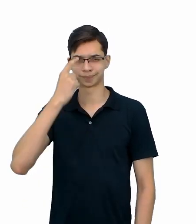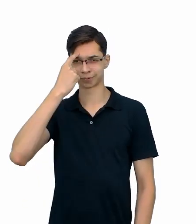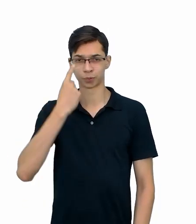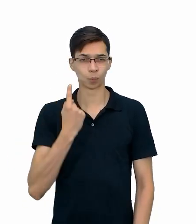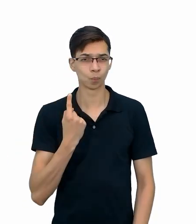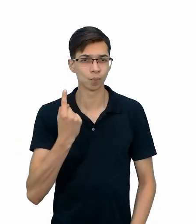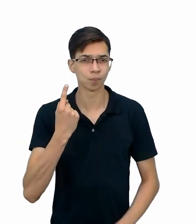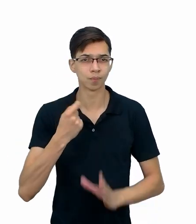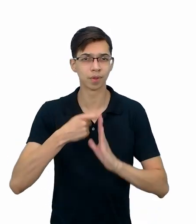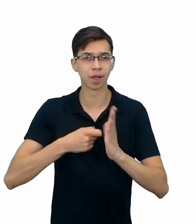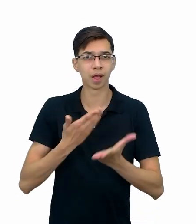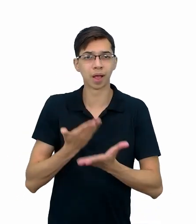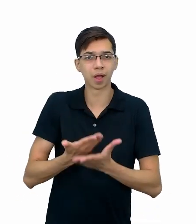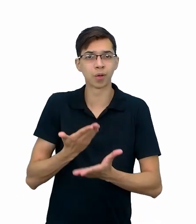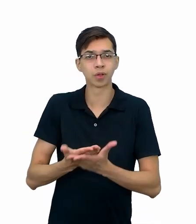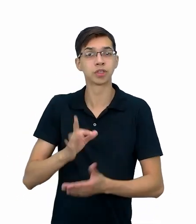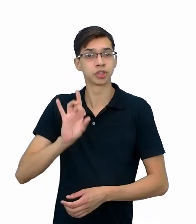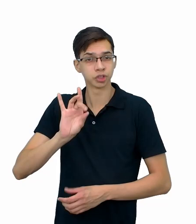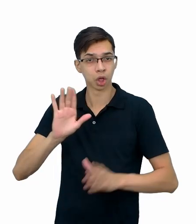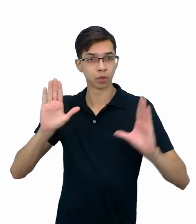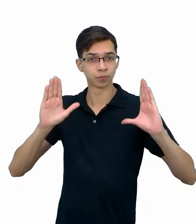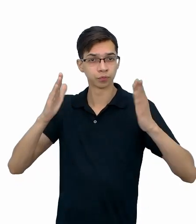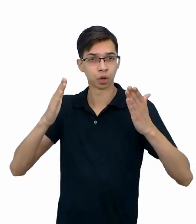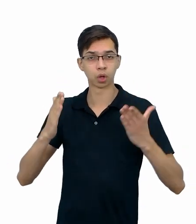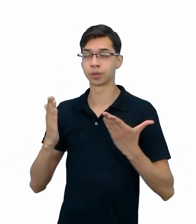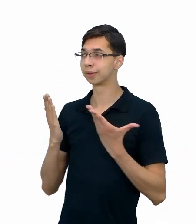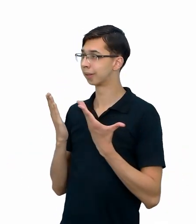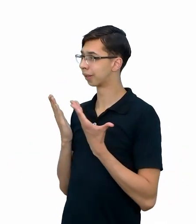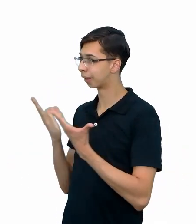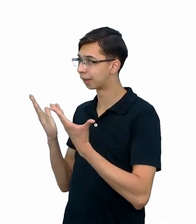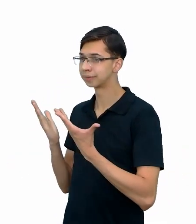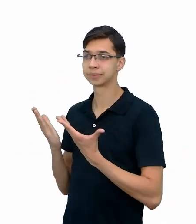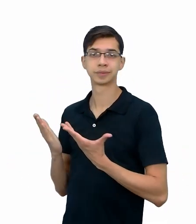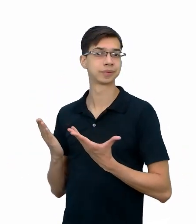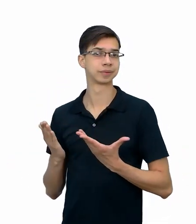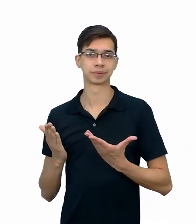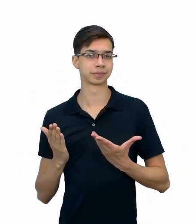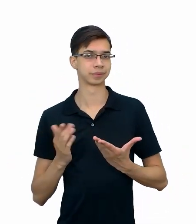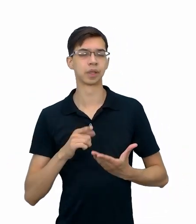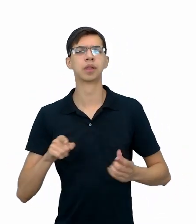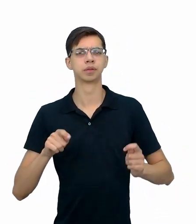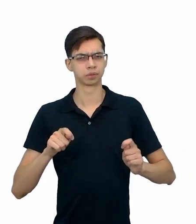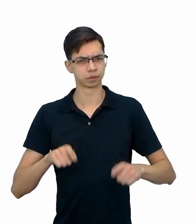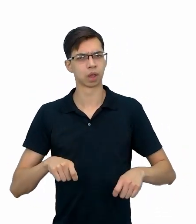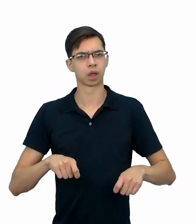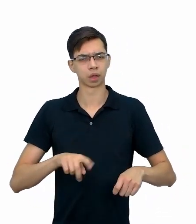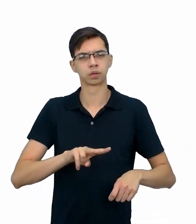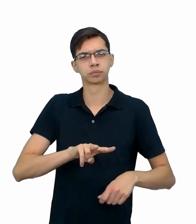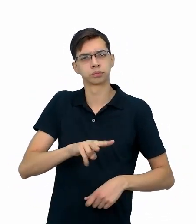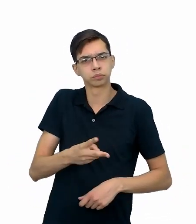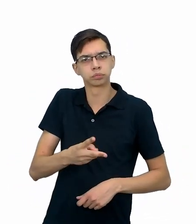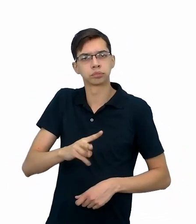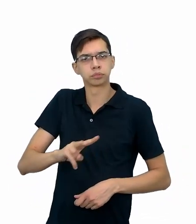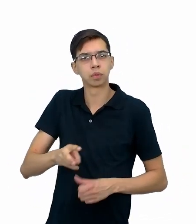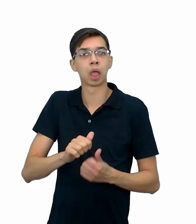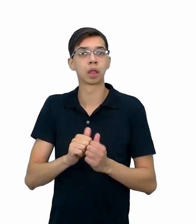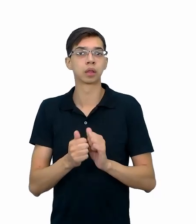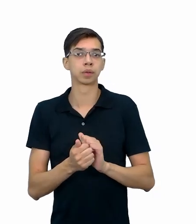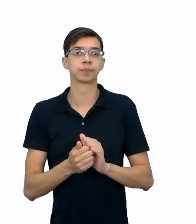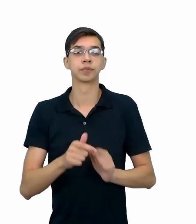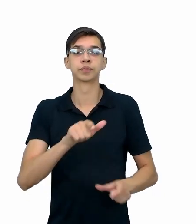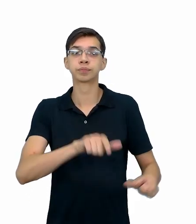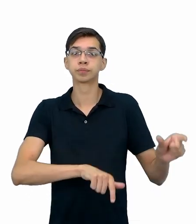a essas aulas. A gente pode ter como base e ampliar, né? De acordo com cada realidade, de acordo com cada